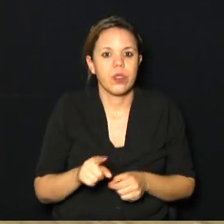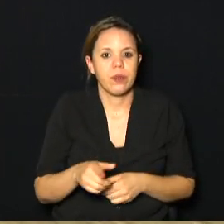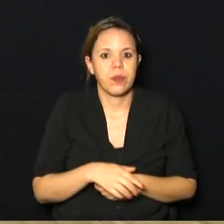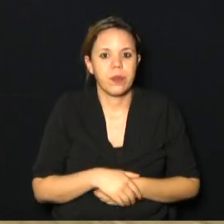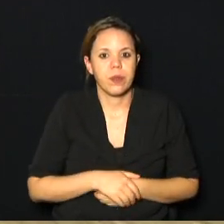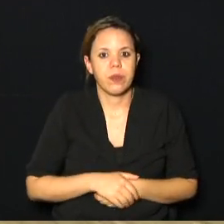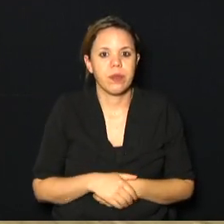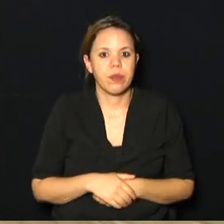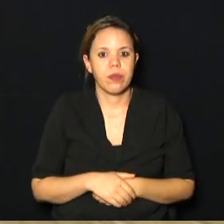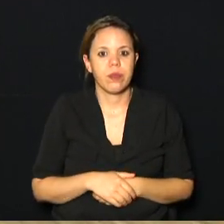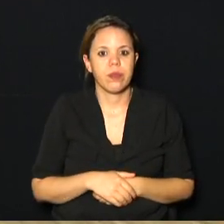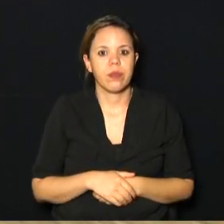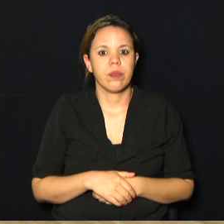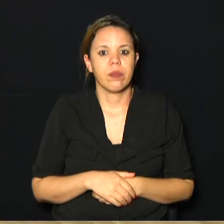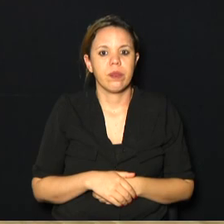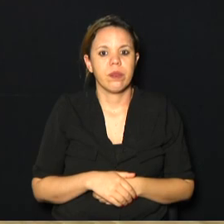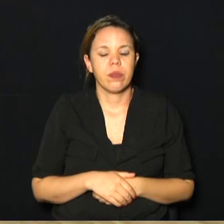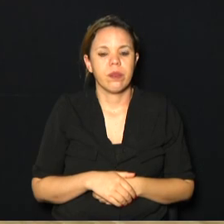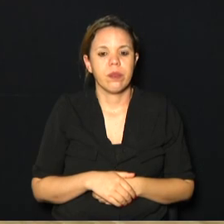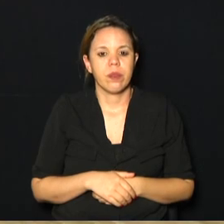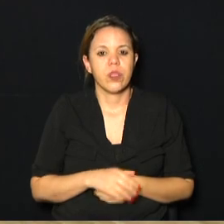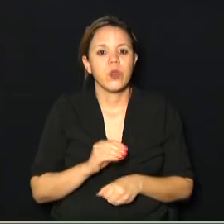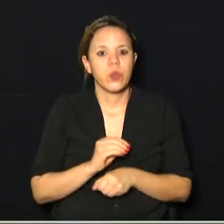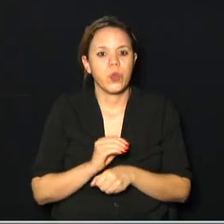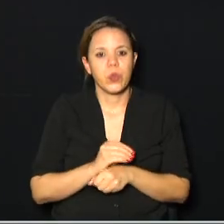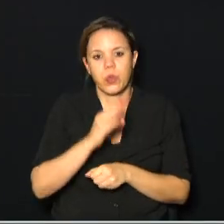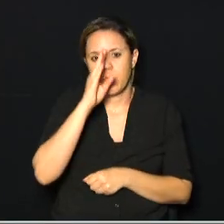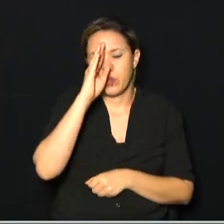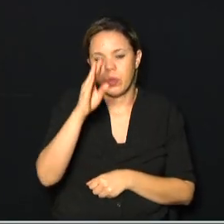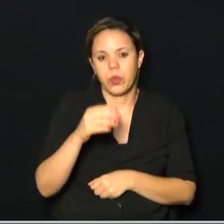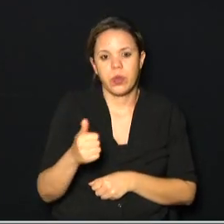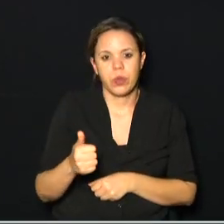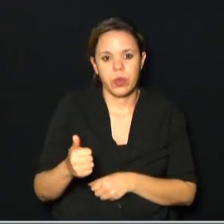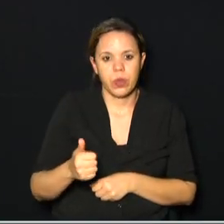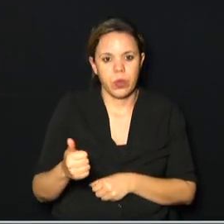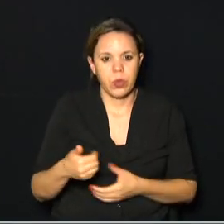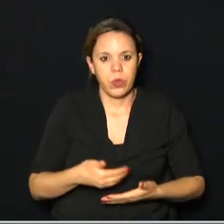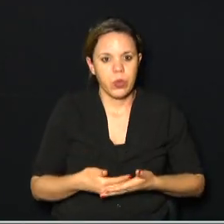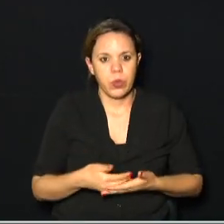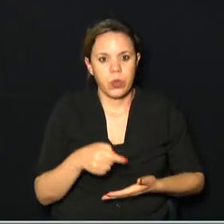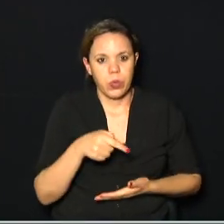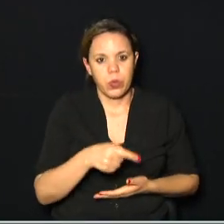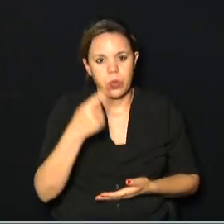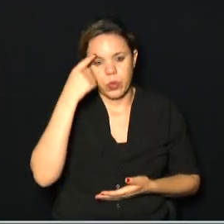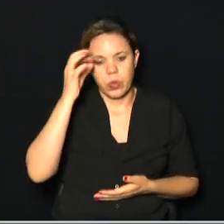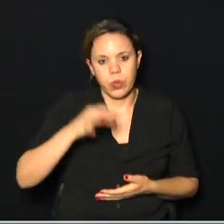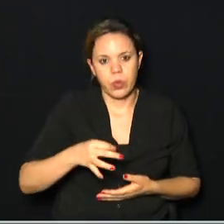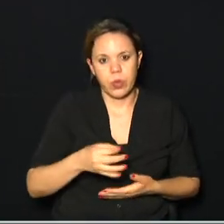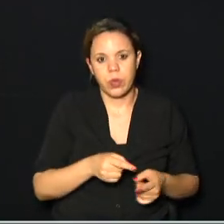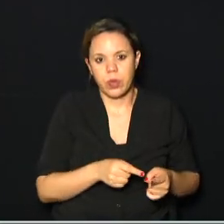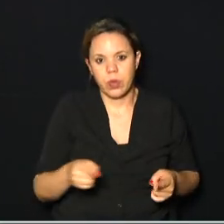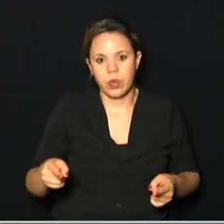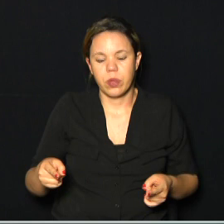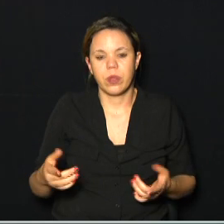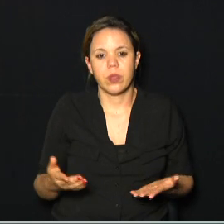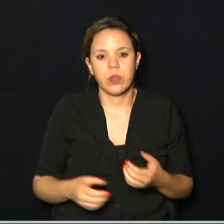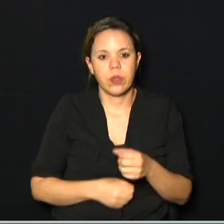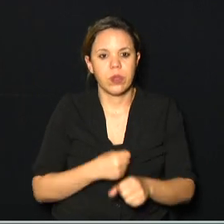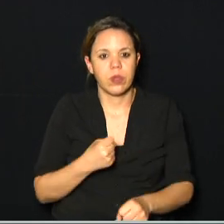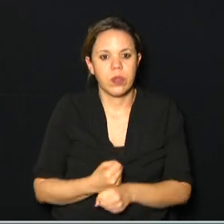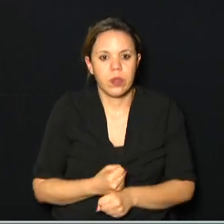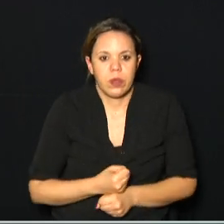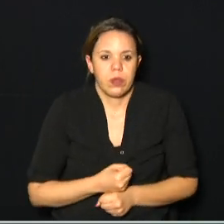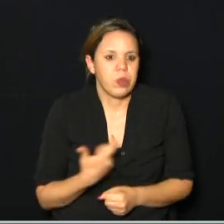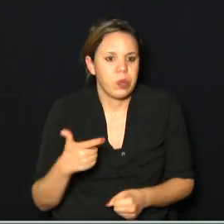disso? Os cuidados principais, primeiro que com o bebê, o ideal nessa época do ano é que não se